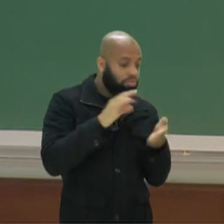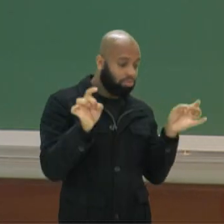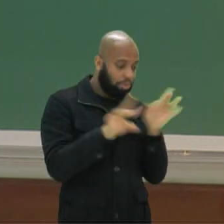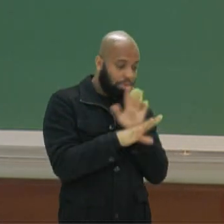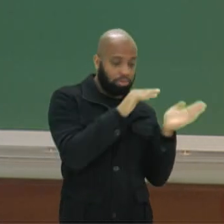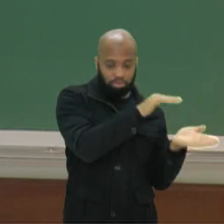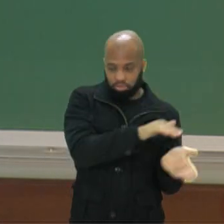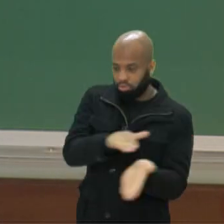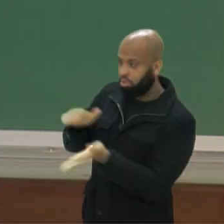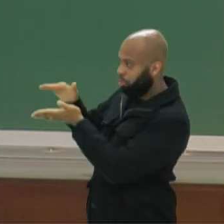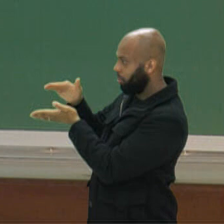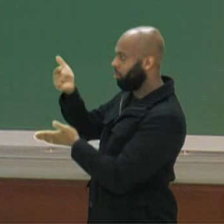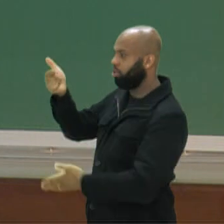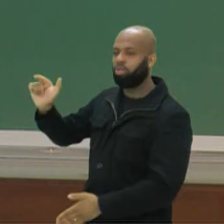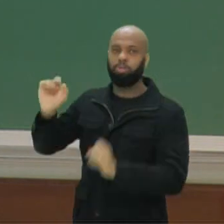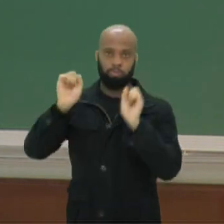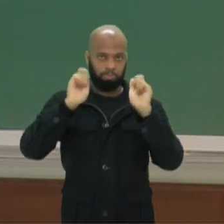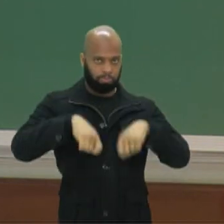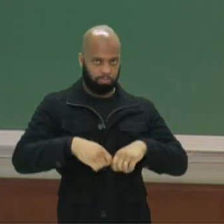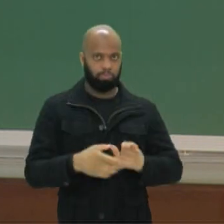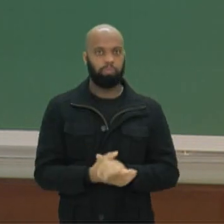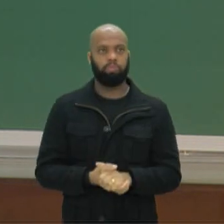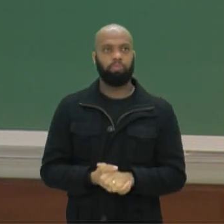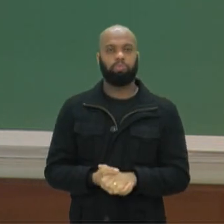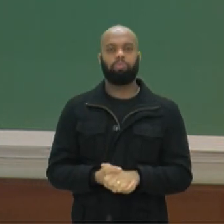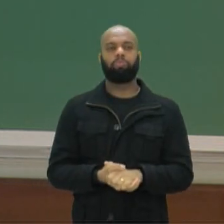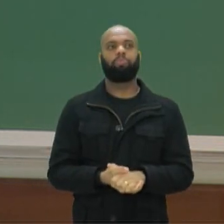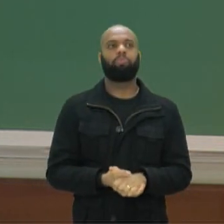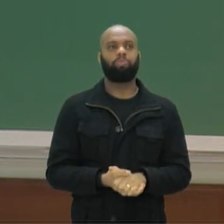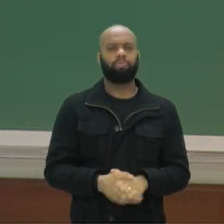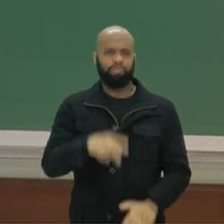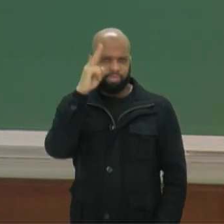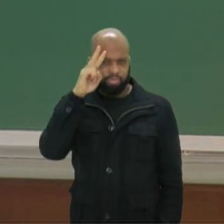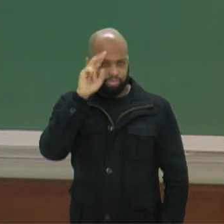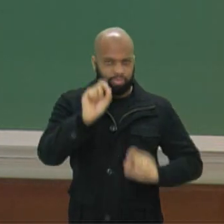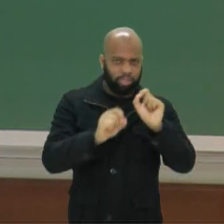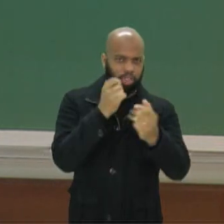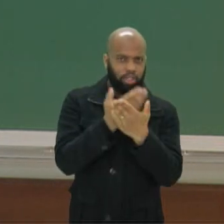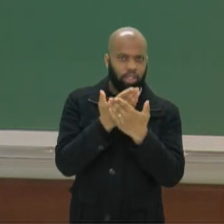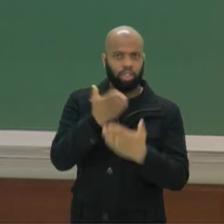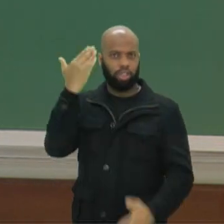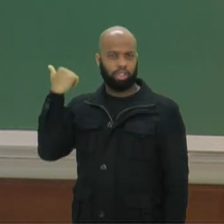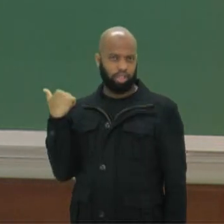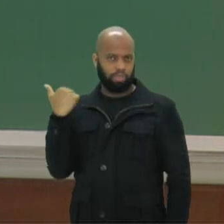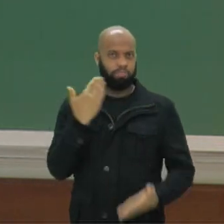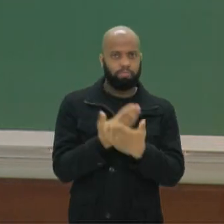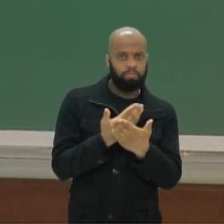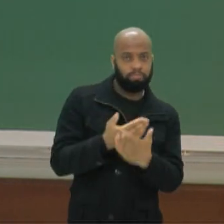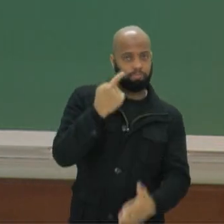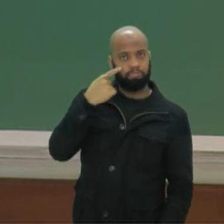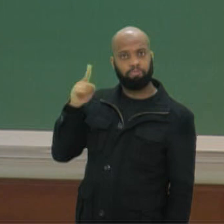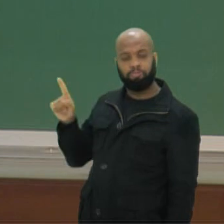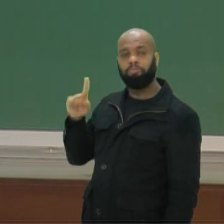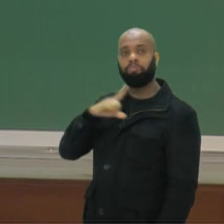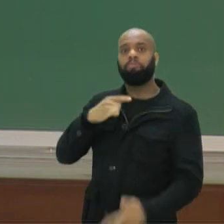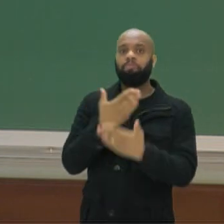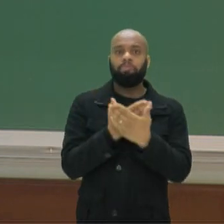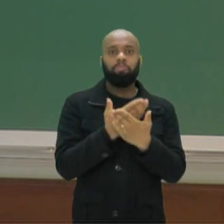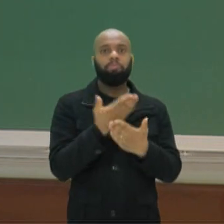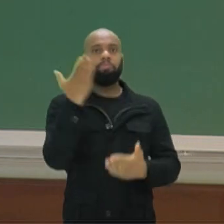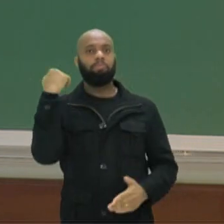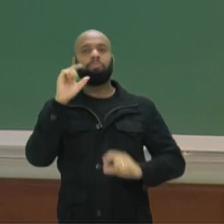atividades feitas, tá bom? E aí, lembra o que a gente conversou na aula passada? Dá uma olhada aqui, ó. Na aula passada,